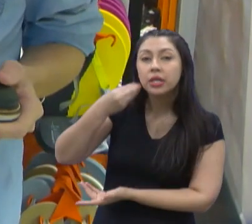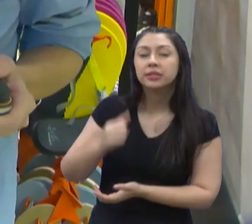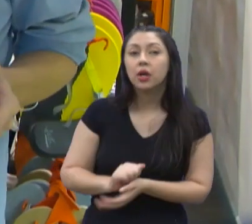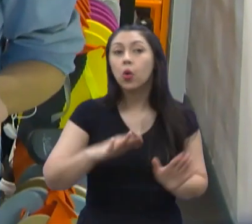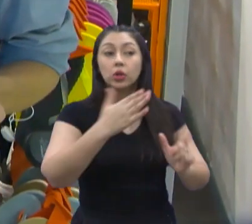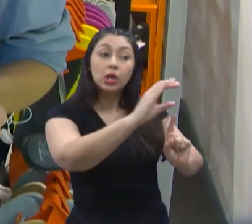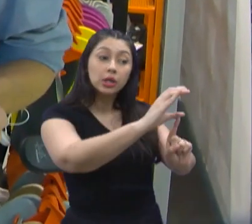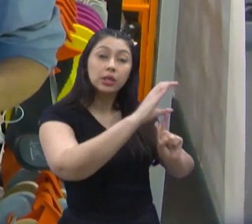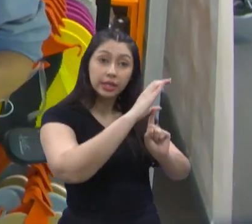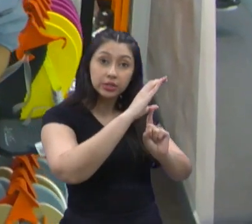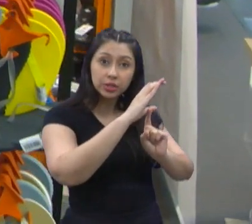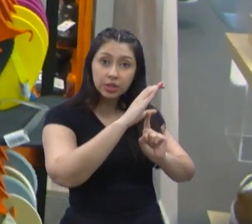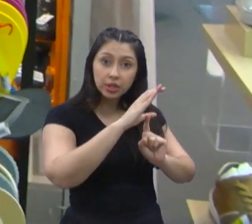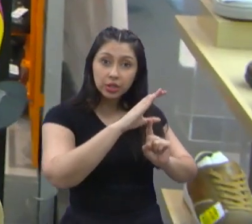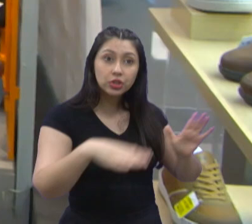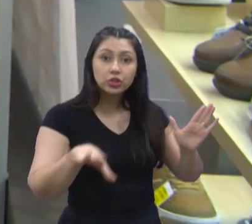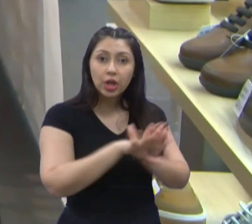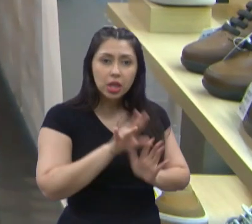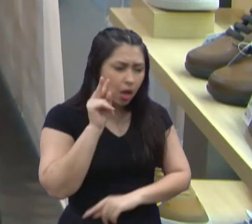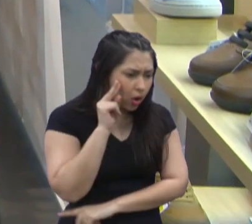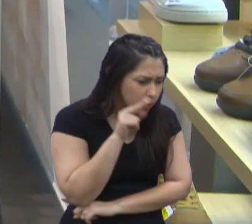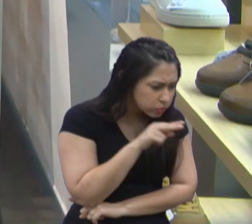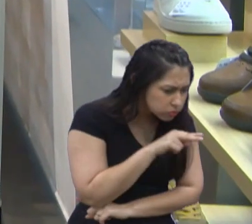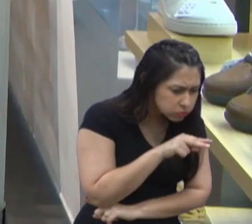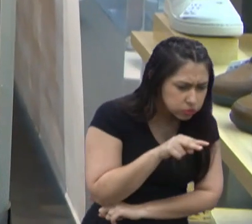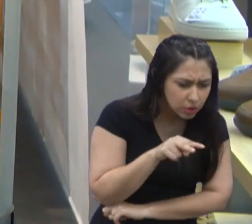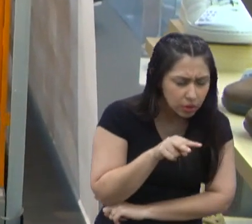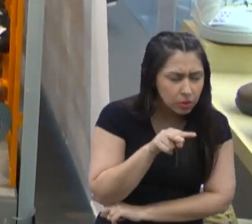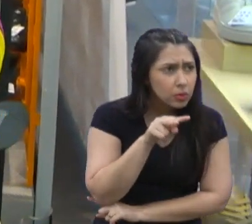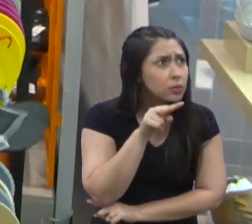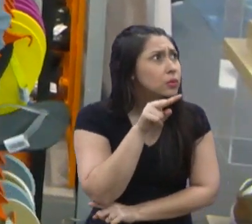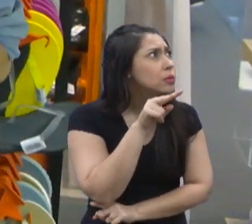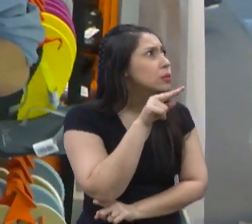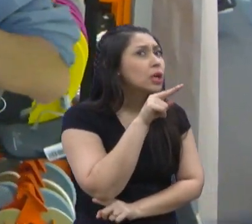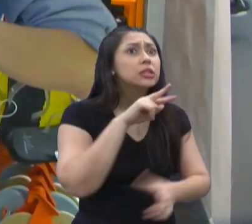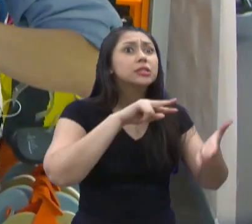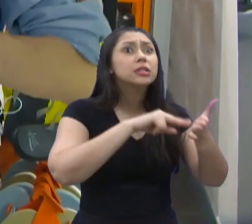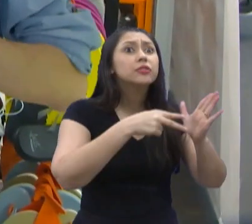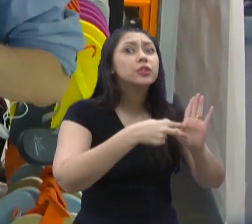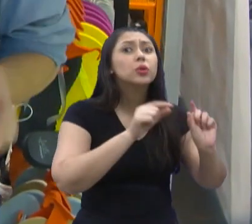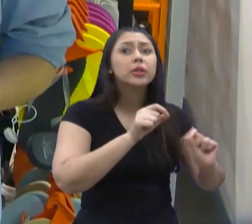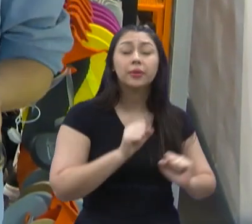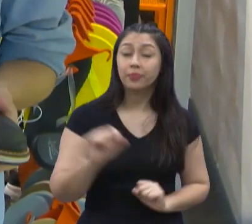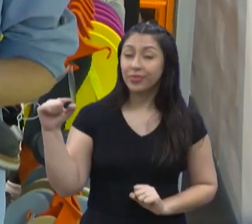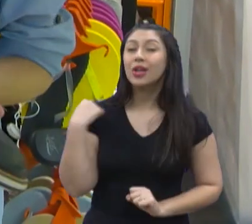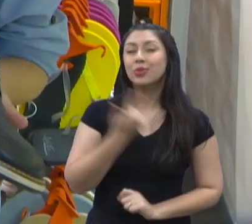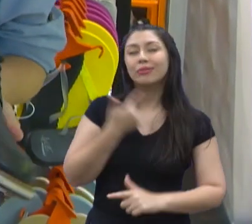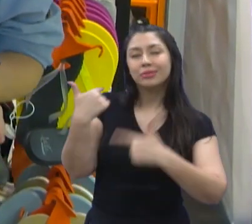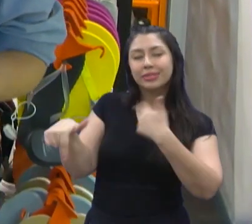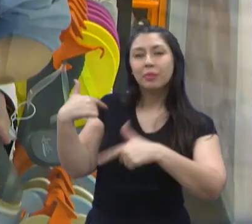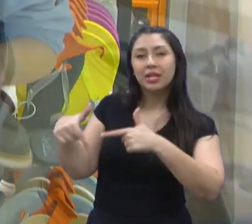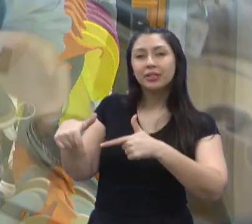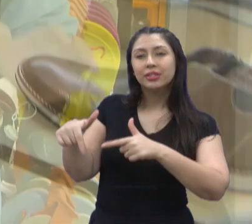aqui, ele tá olhando para baixo assim, Ronaldo, ou ele tá olhando mais para cima, o que significa? Pra gente que trabalha aqui com calçado,